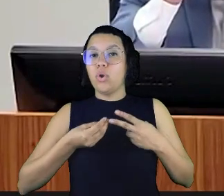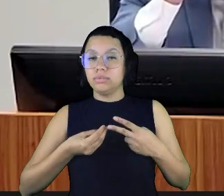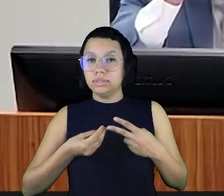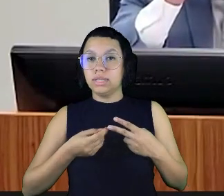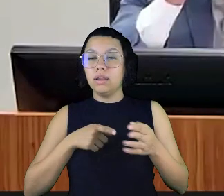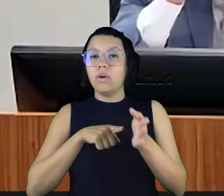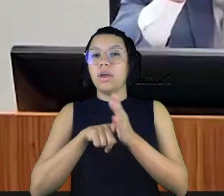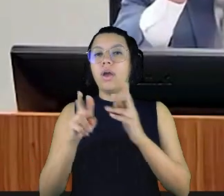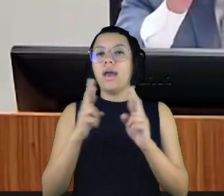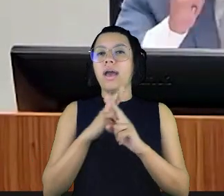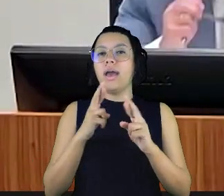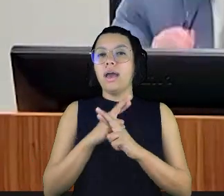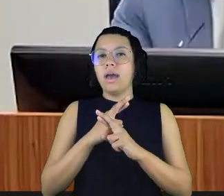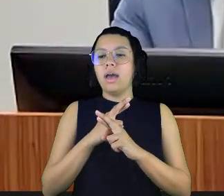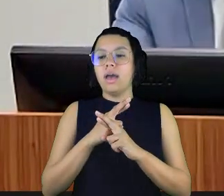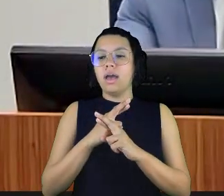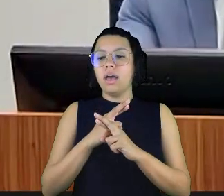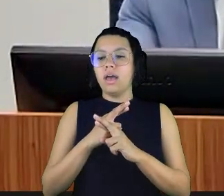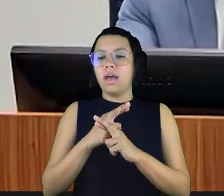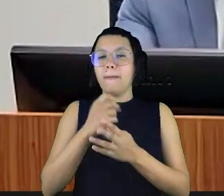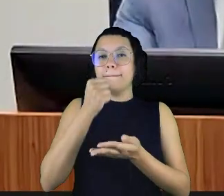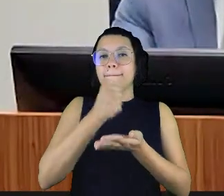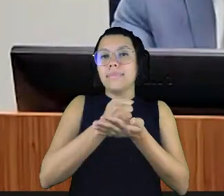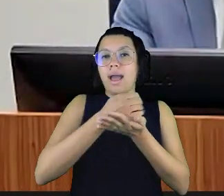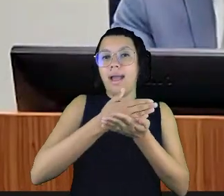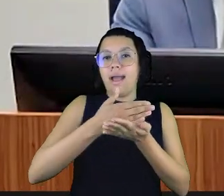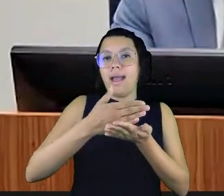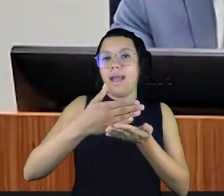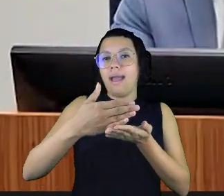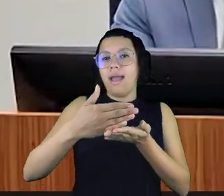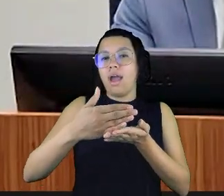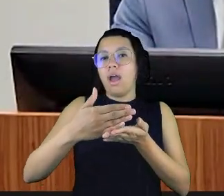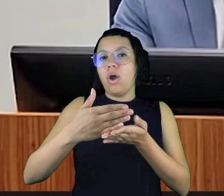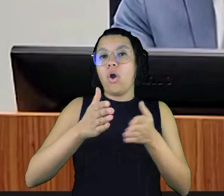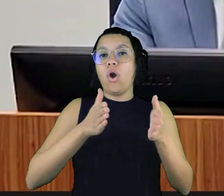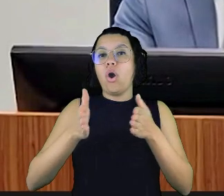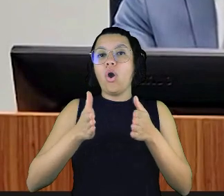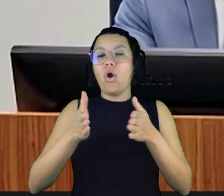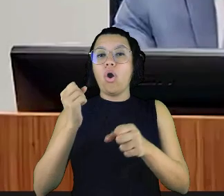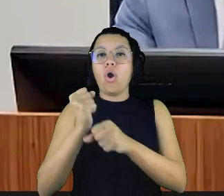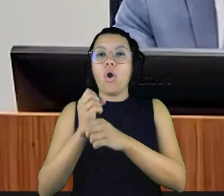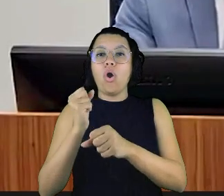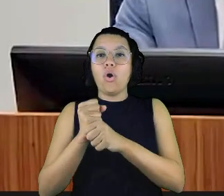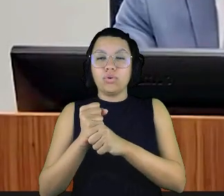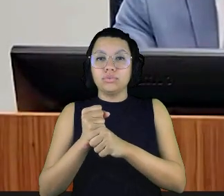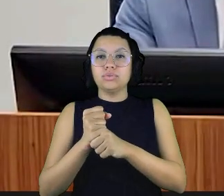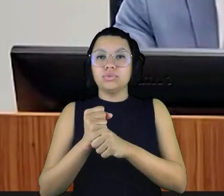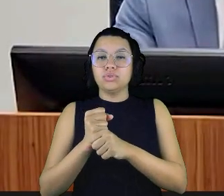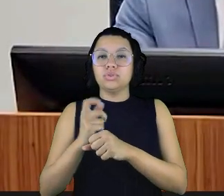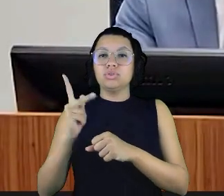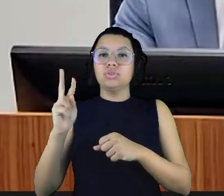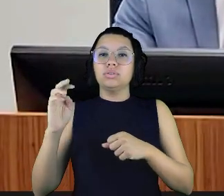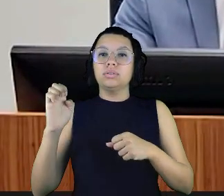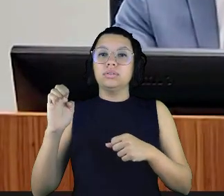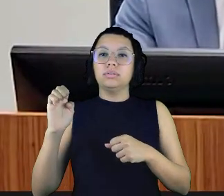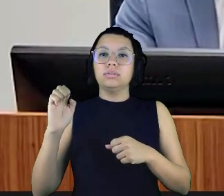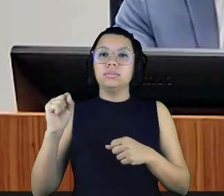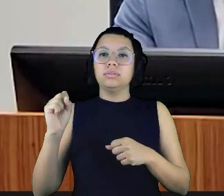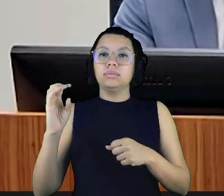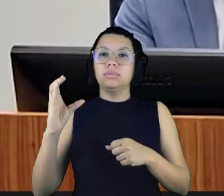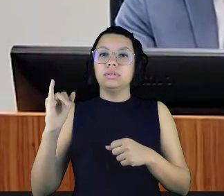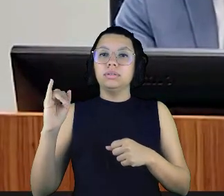contagem do prazo de prescrição intercorrente. Todas as questões relacionadas à prescrição